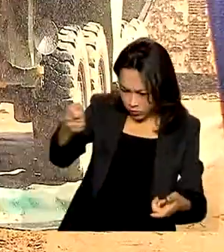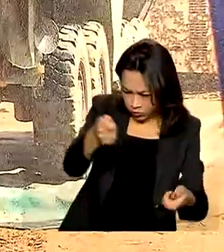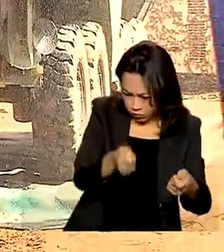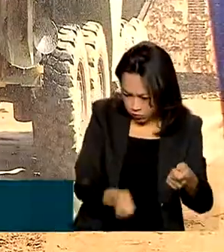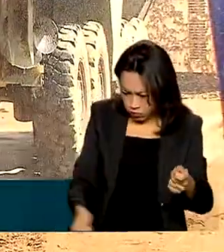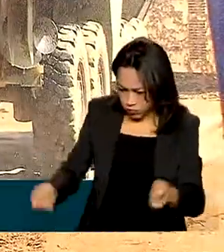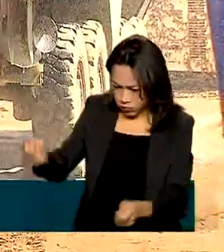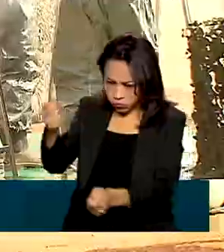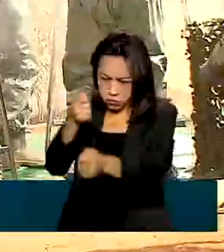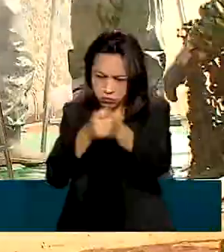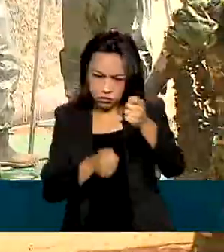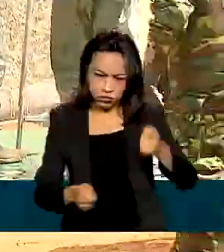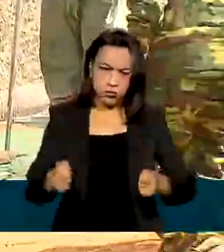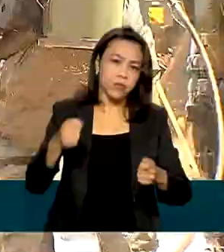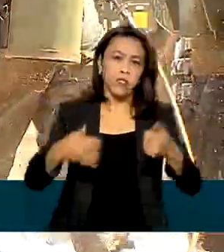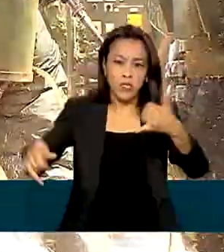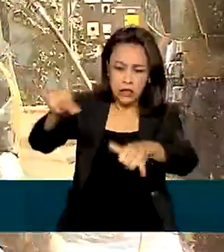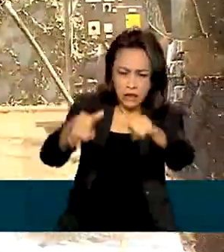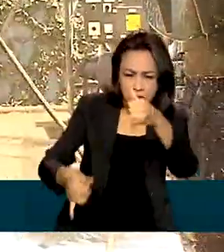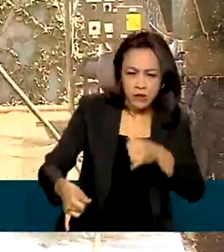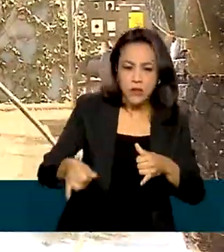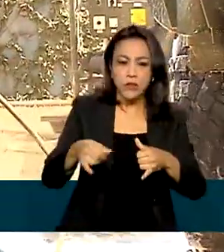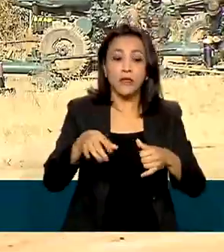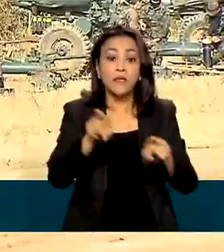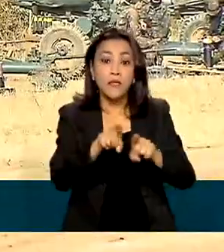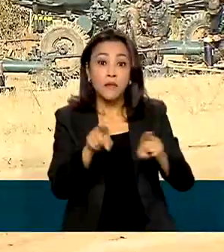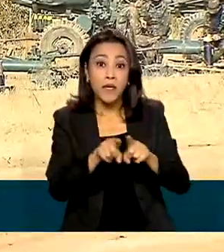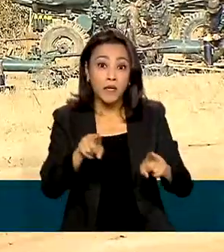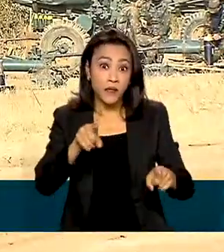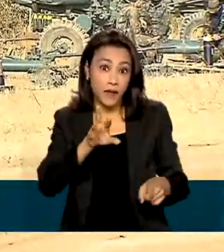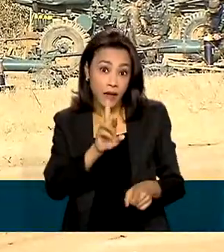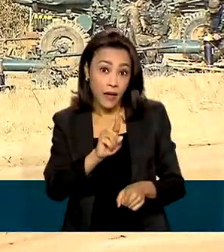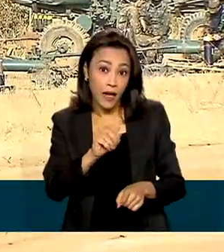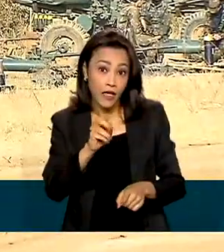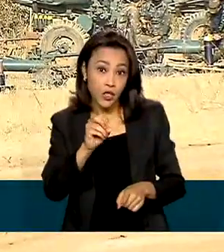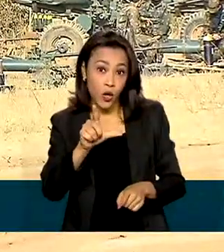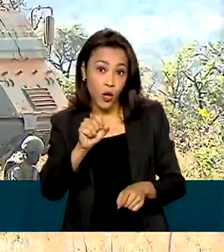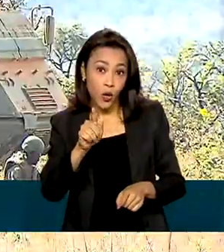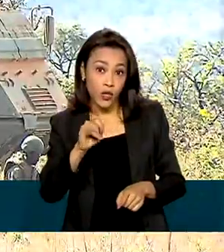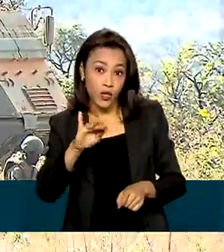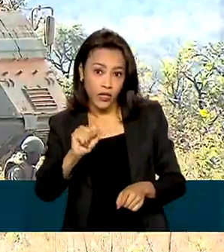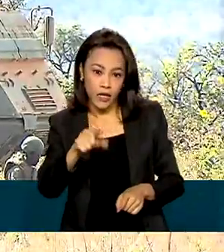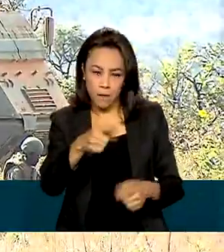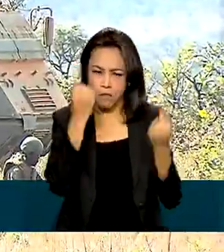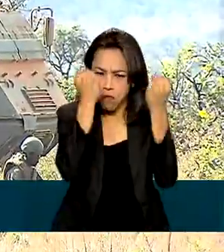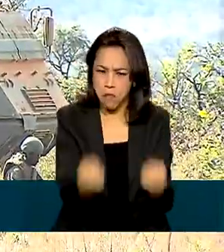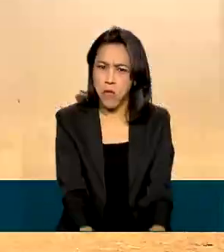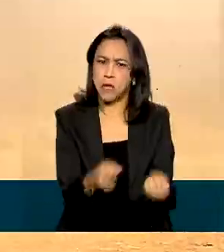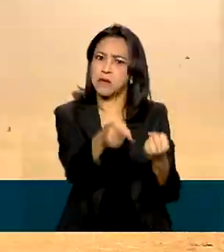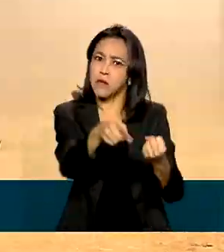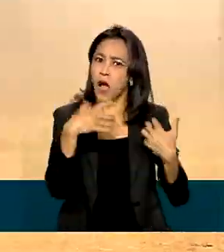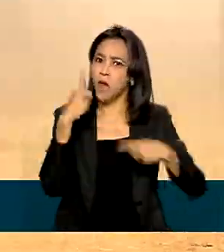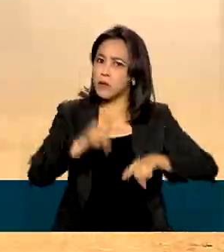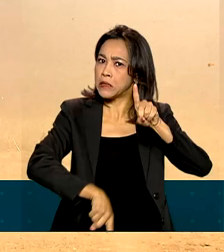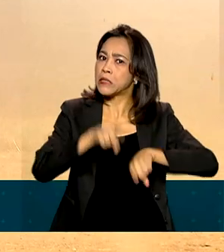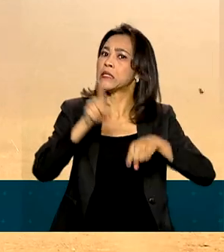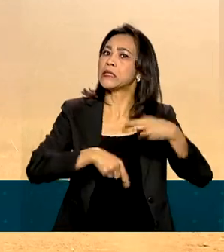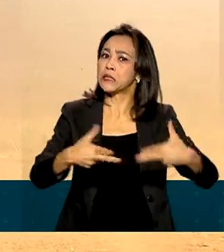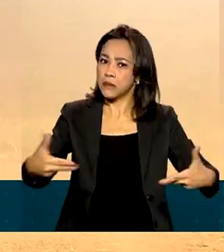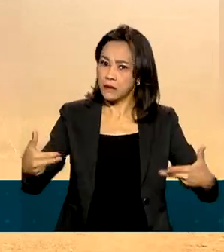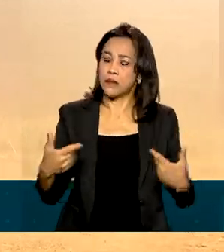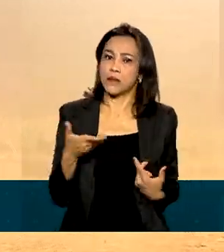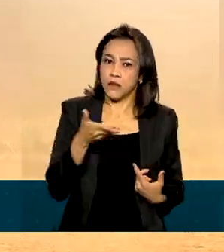nuclear, biológica, química e radiológica. Um arsenal pesado de defesa e ataque. Estes